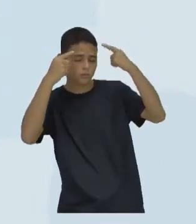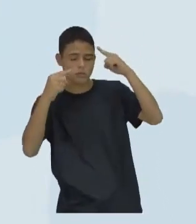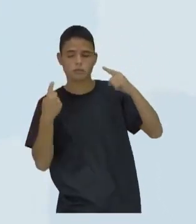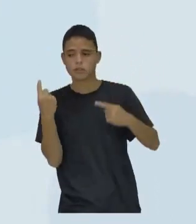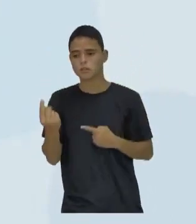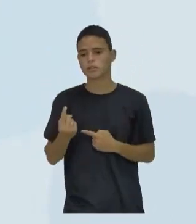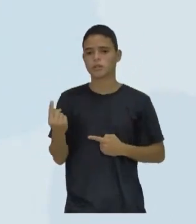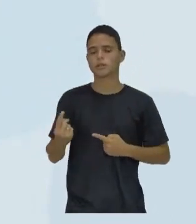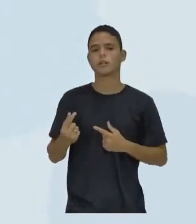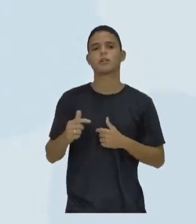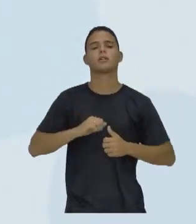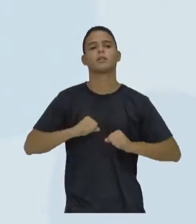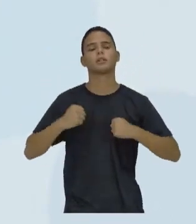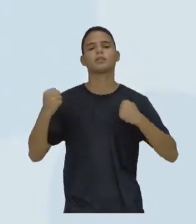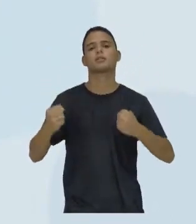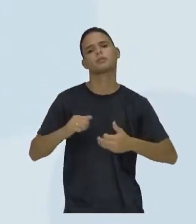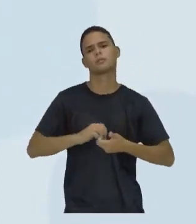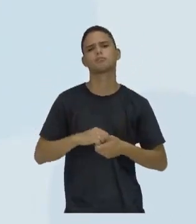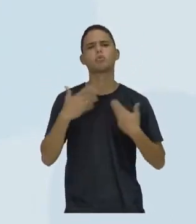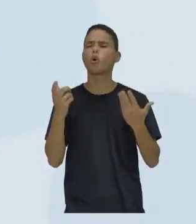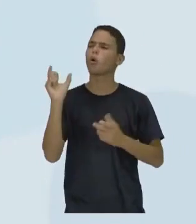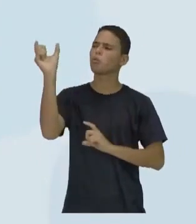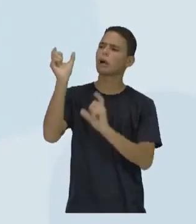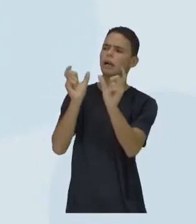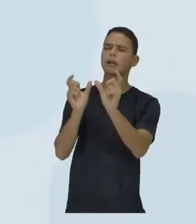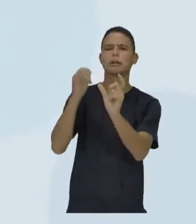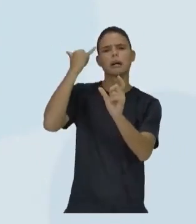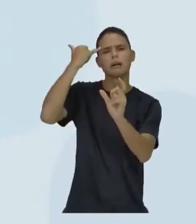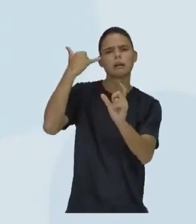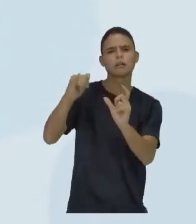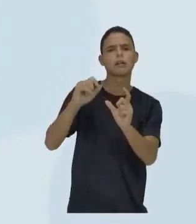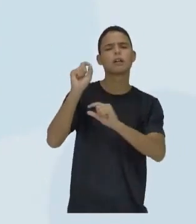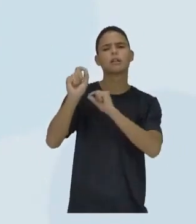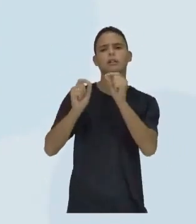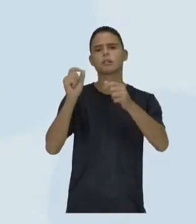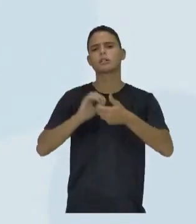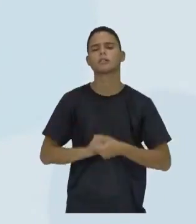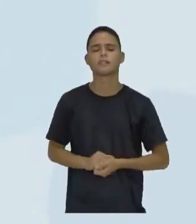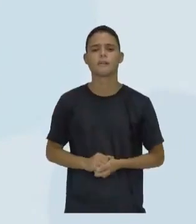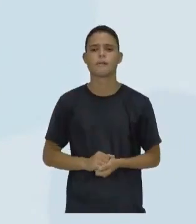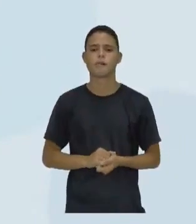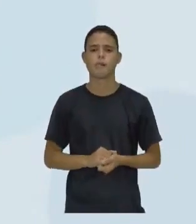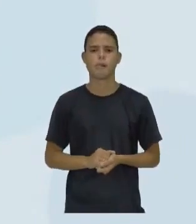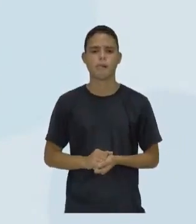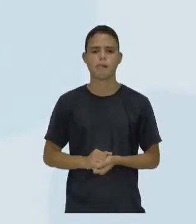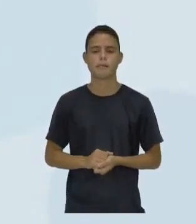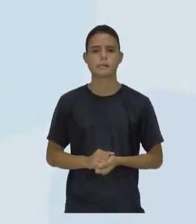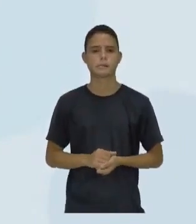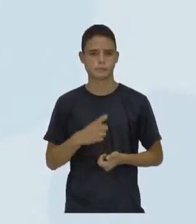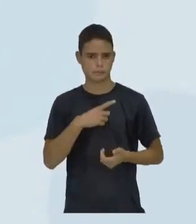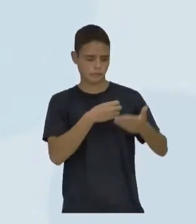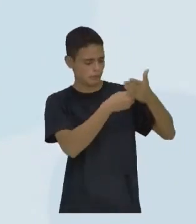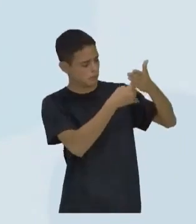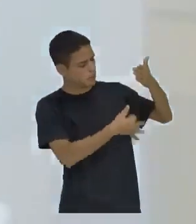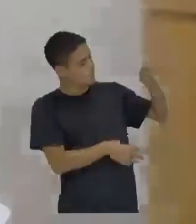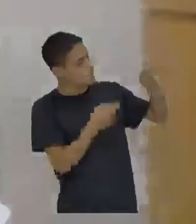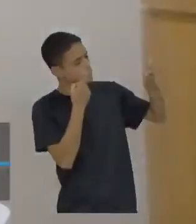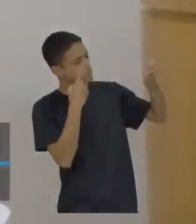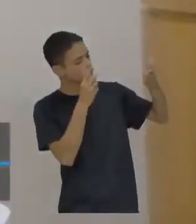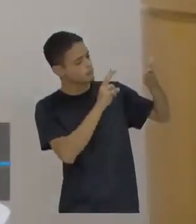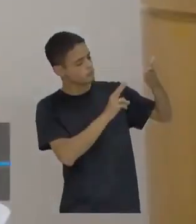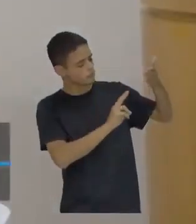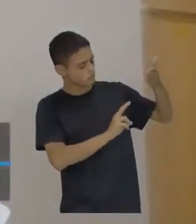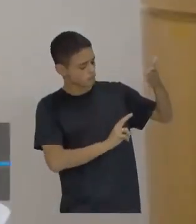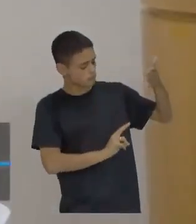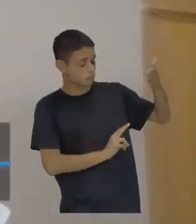imaginação. Que elemento foi suprimido? O que é um espaço de estímulo à imaginação? Alguém participou, professora Tayana? Eles estão aqui explicando sobre